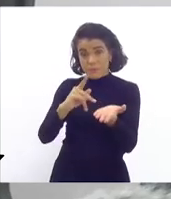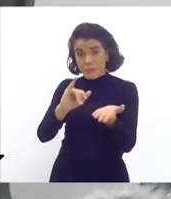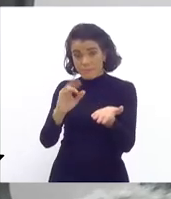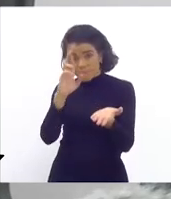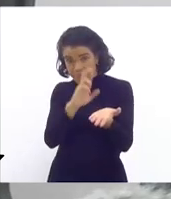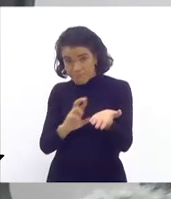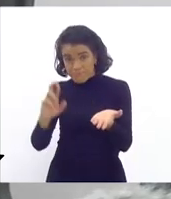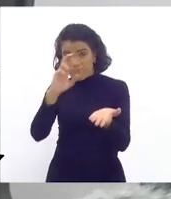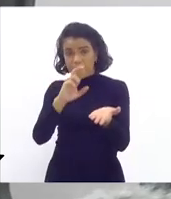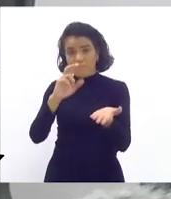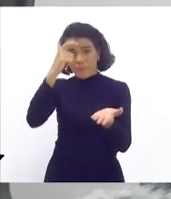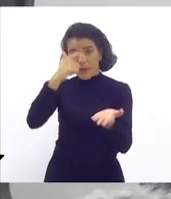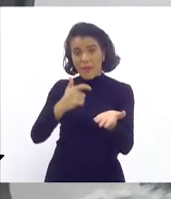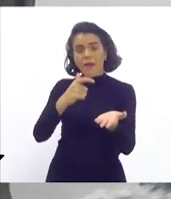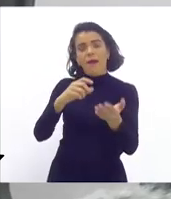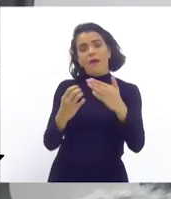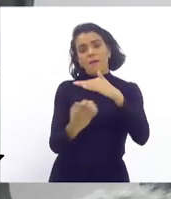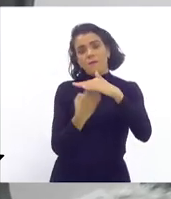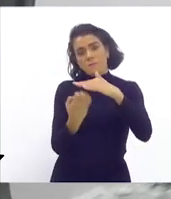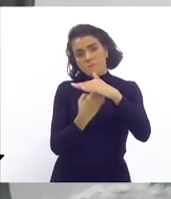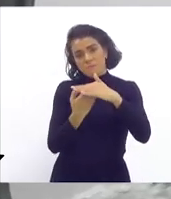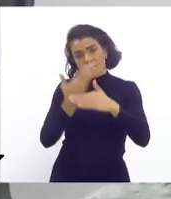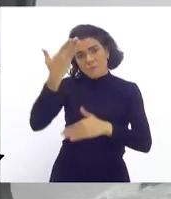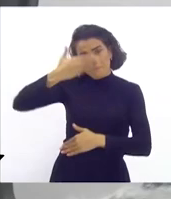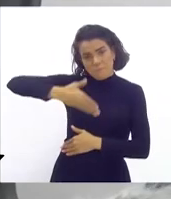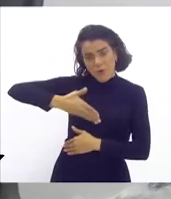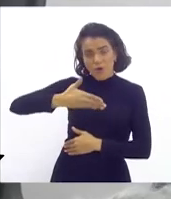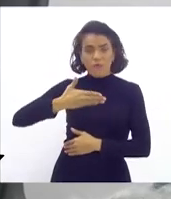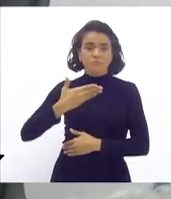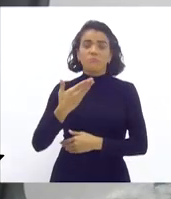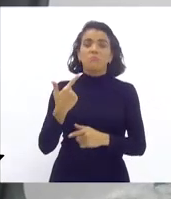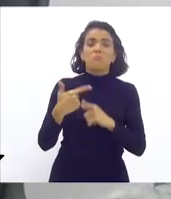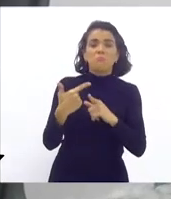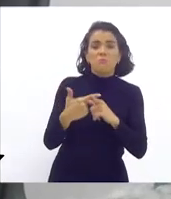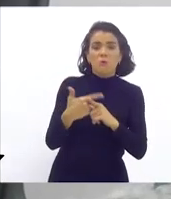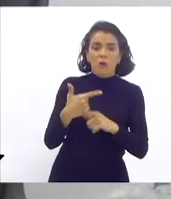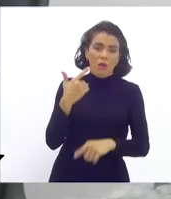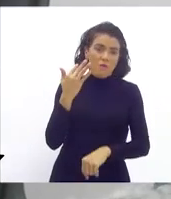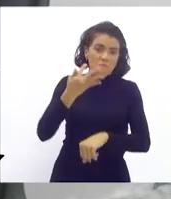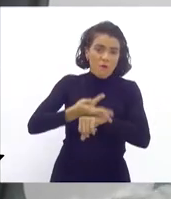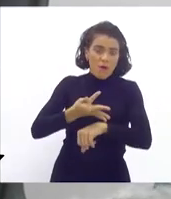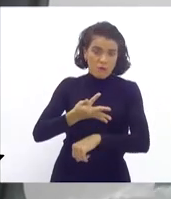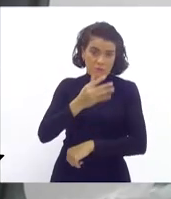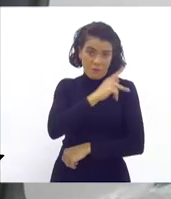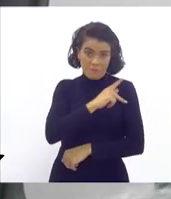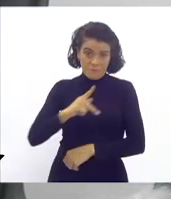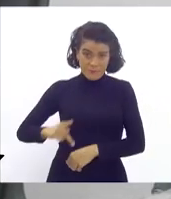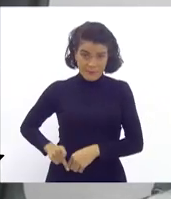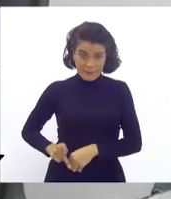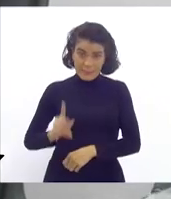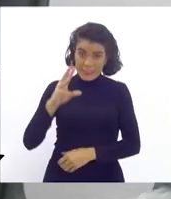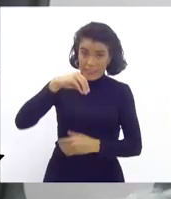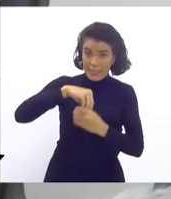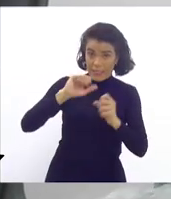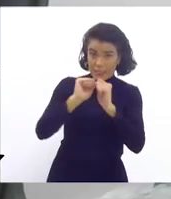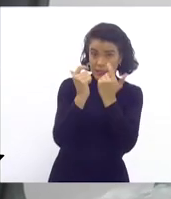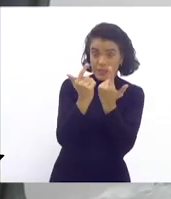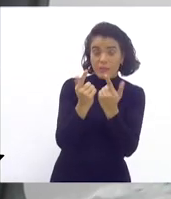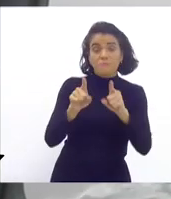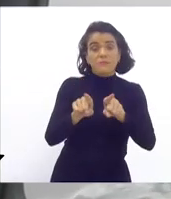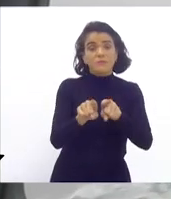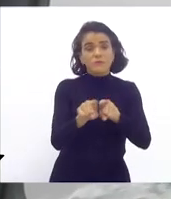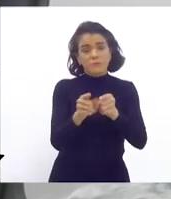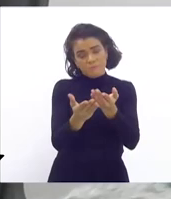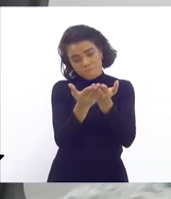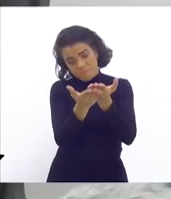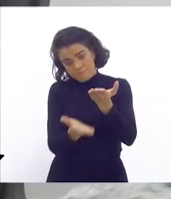a expedicionária ao tempo em que justifica a ausência da diretora Presidente perante está Nobre casa Legislativa requer sejam